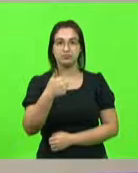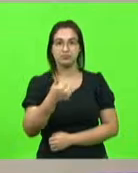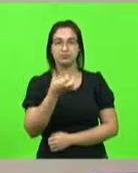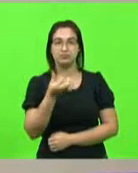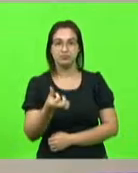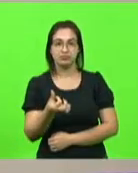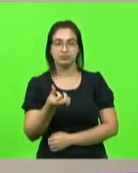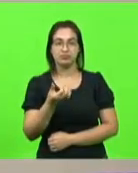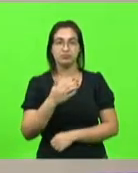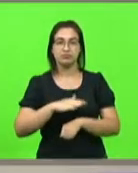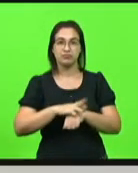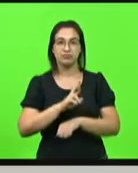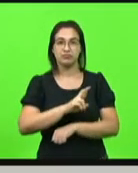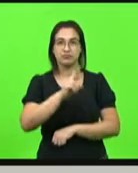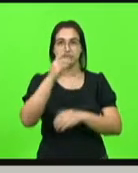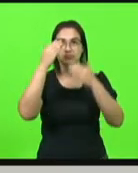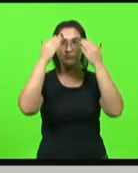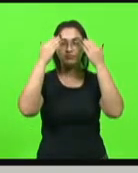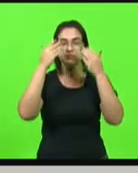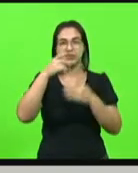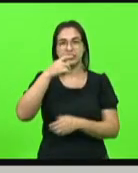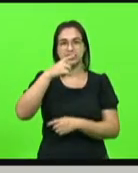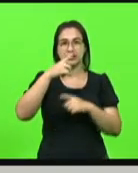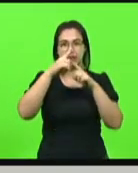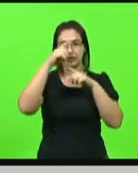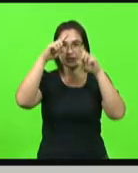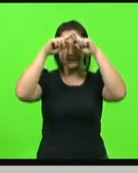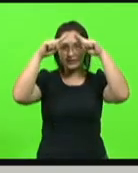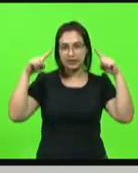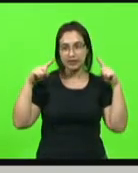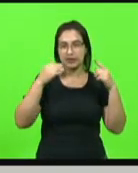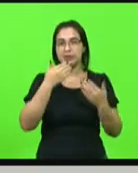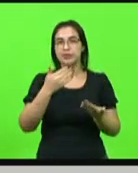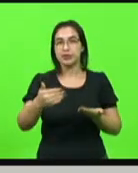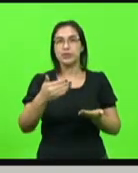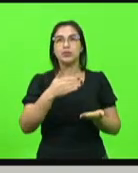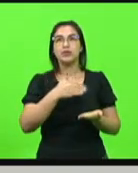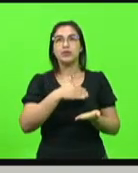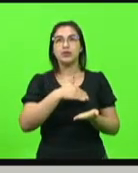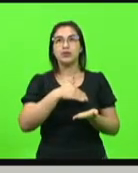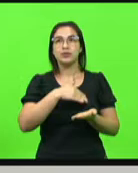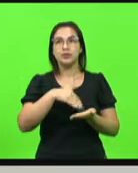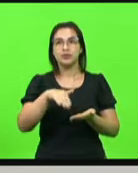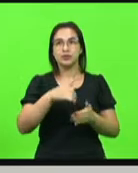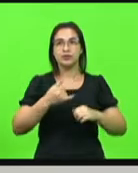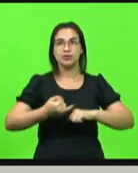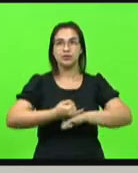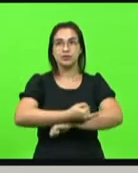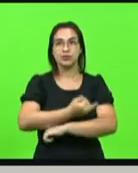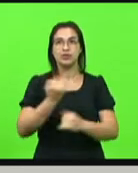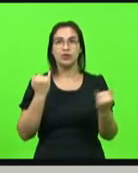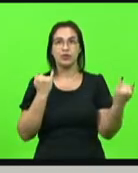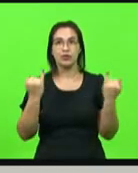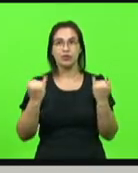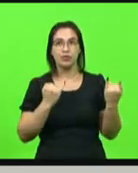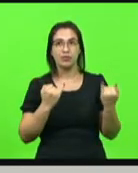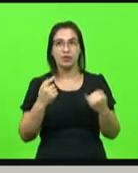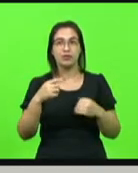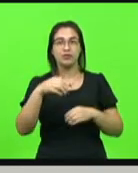autor deputado Genesi Sareta, solicitando ao secretário de Estado da Infraestrutura informações acerca das obras realizadas na